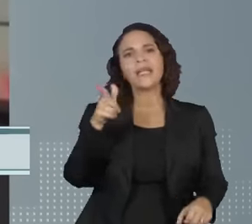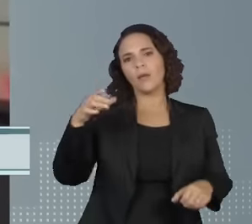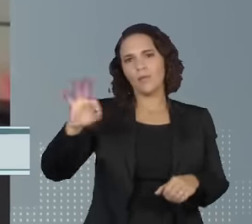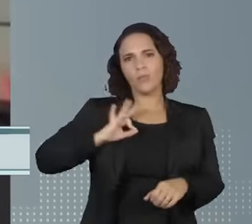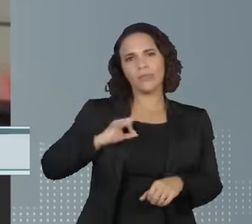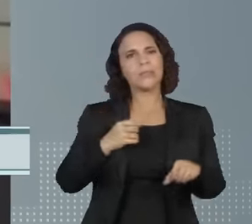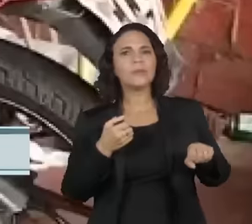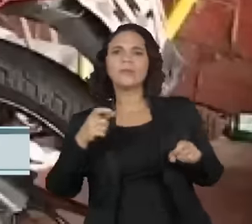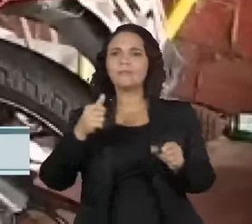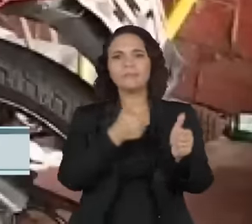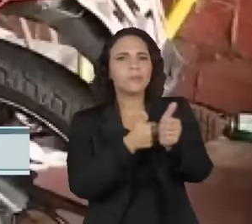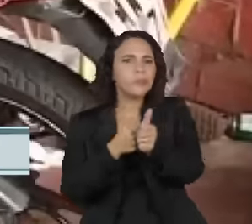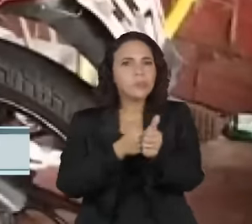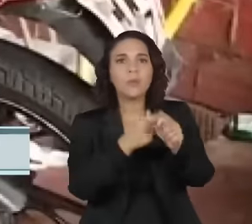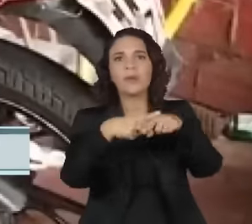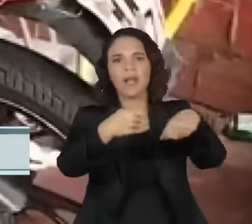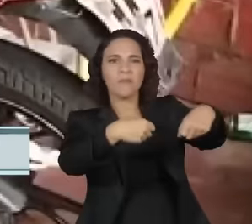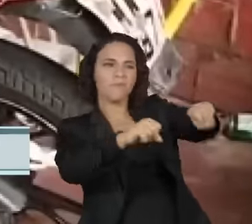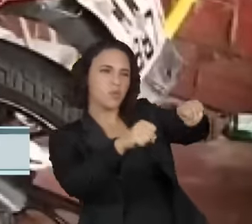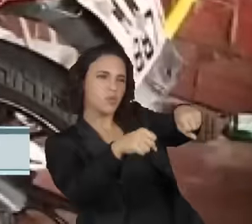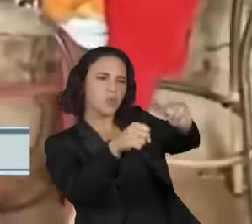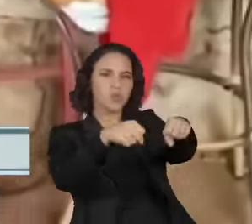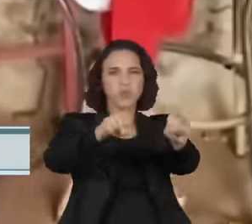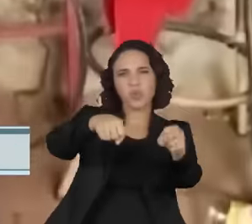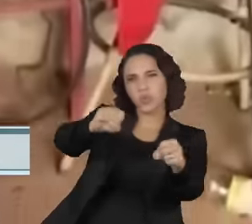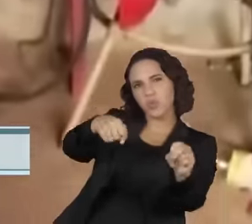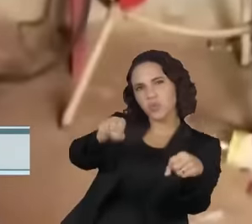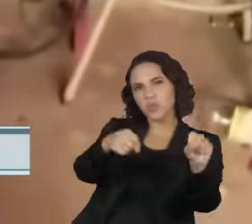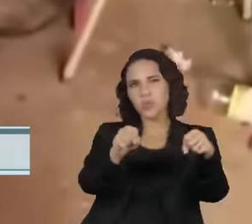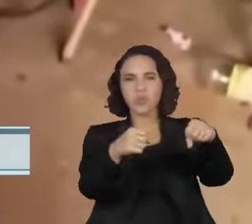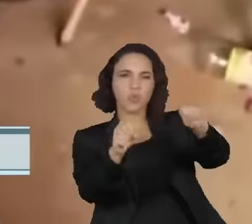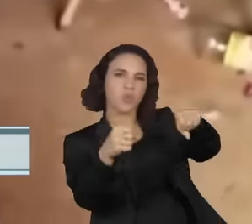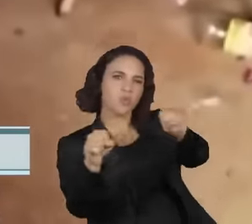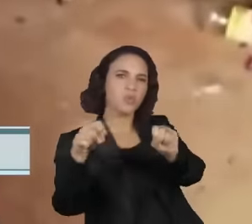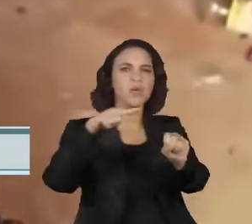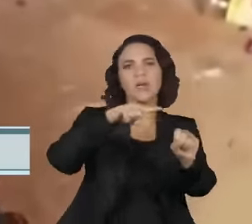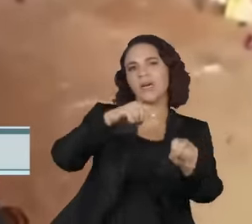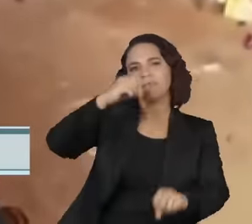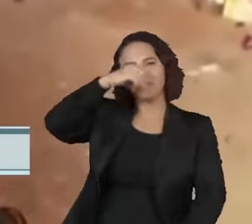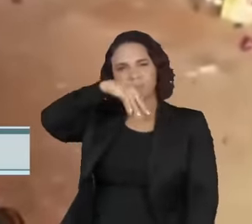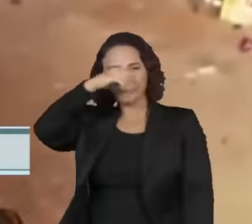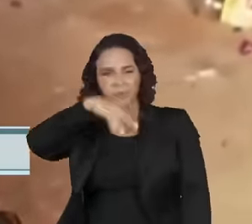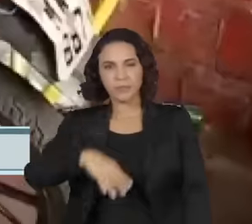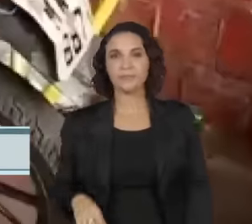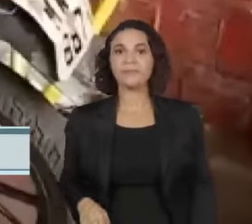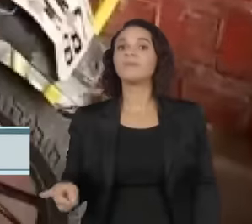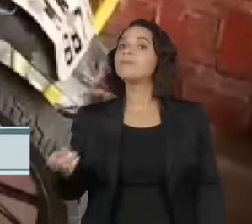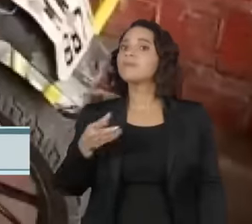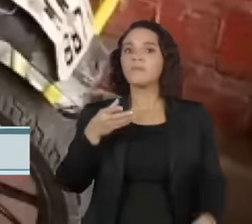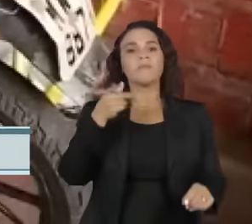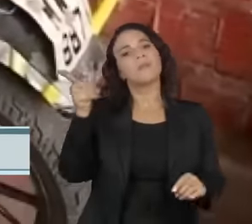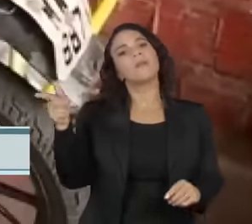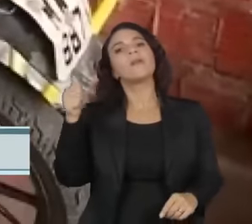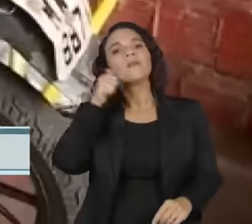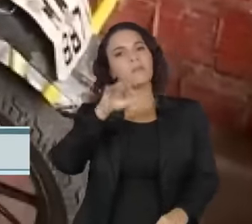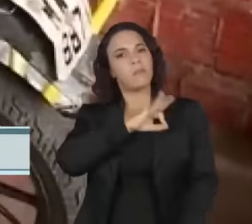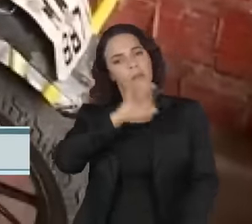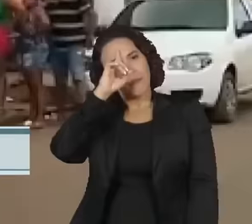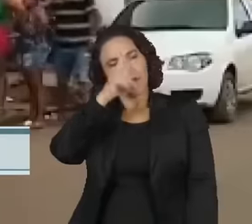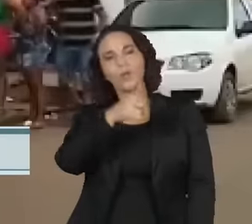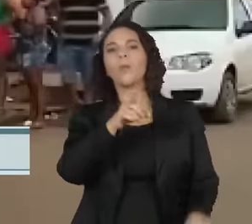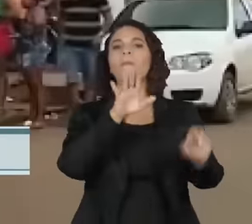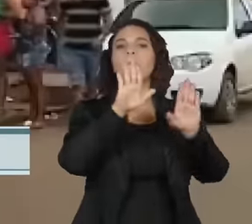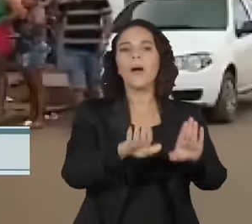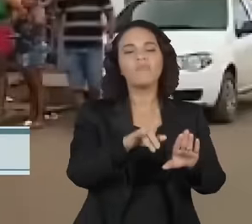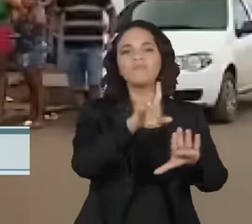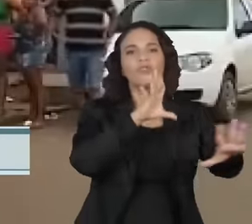policial quando empinava a moto numa manobra conhecida como grau o rapaz descumpriu uma ordem de parada